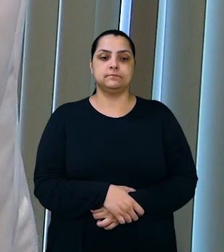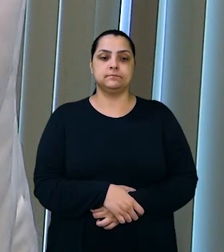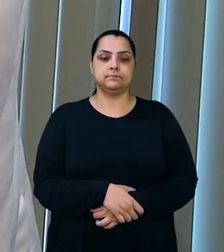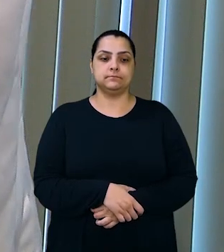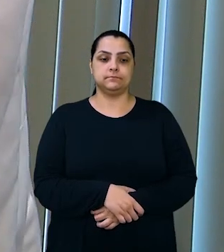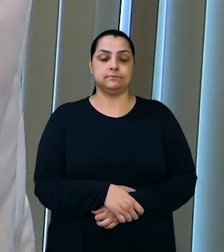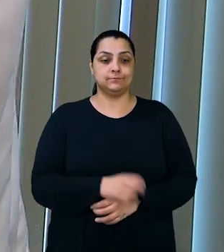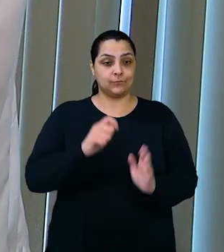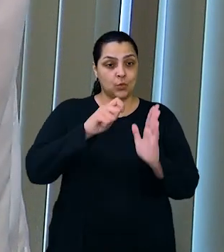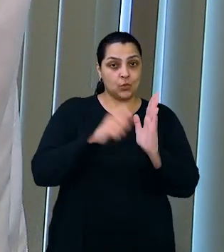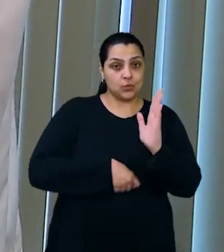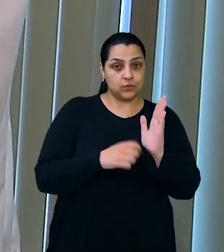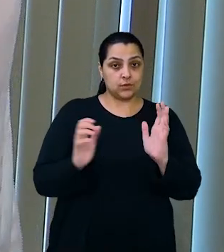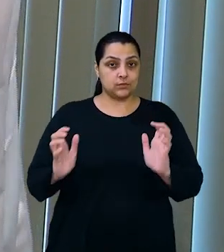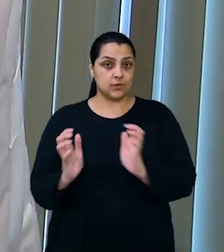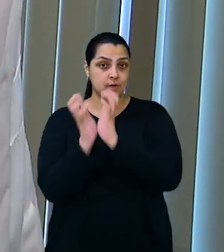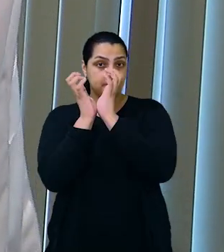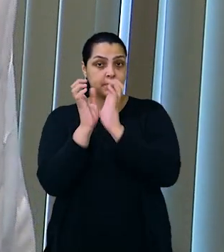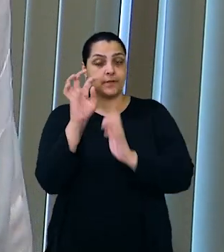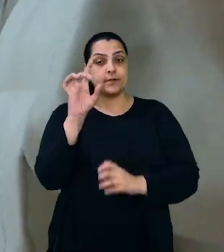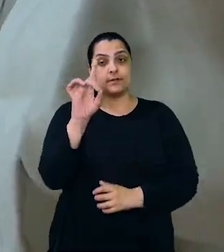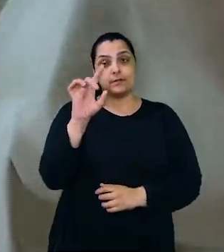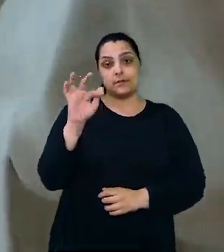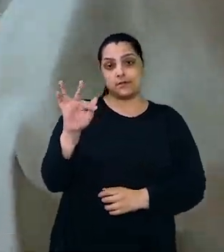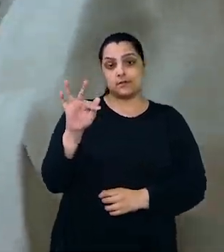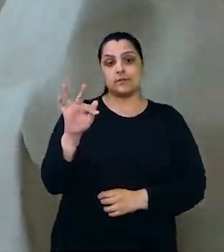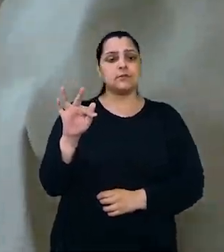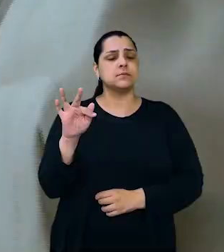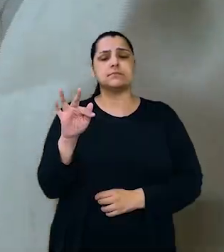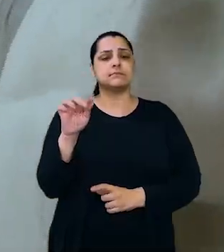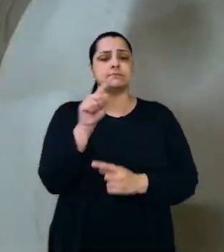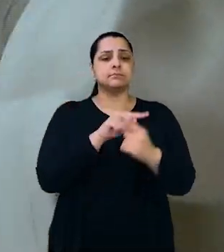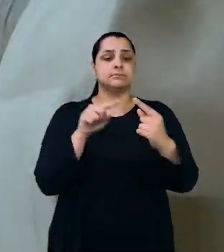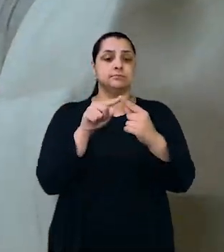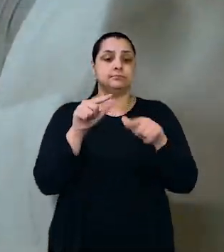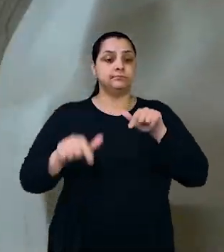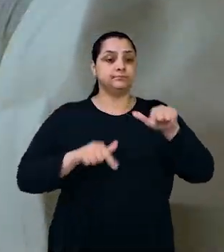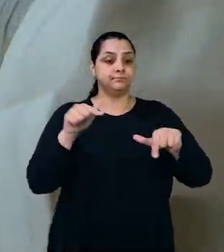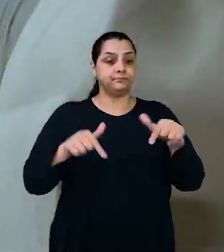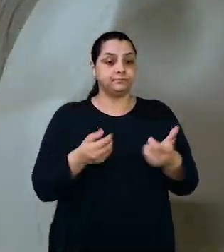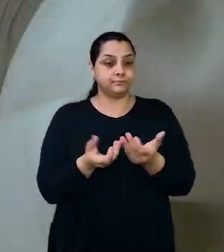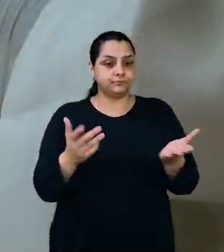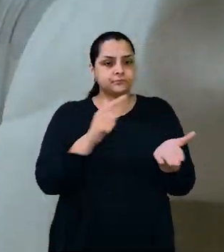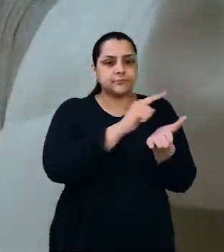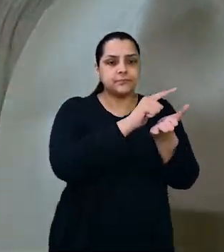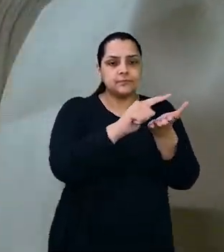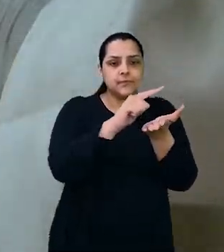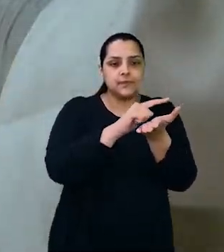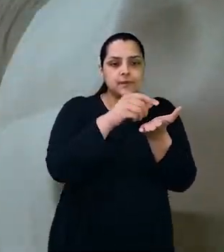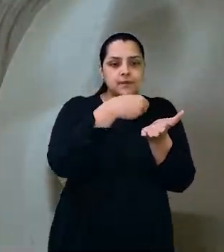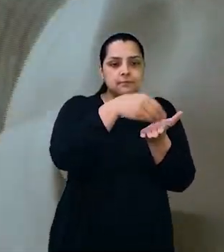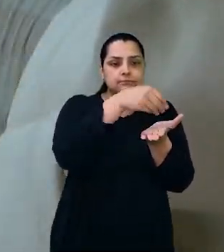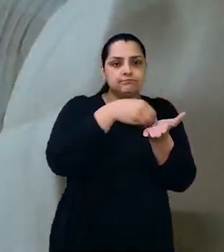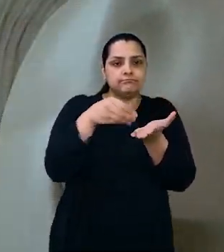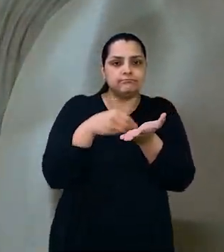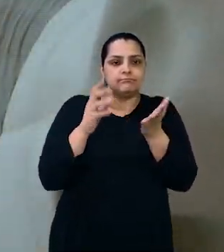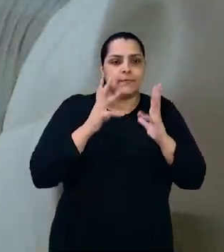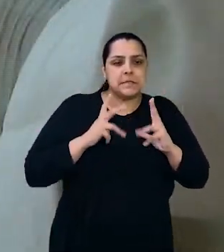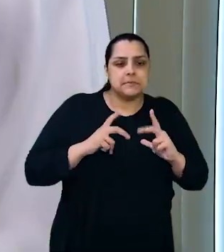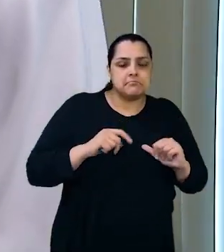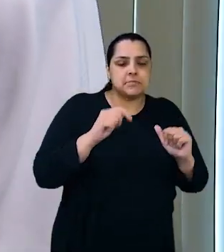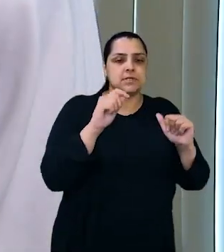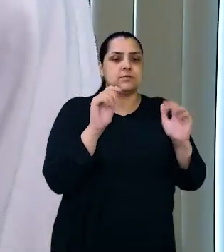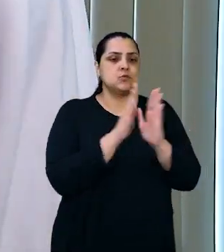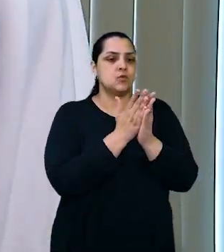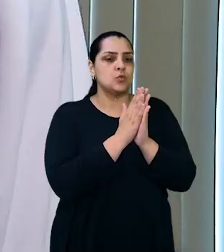Esse contrato com a PAI-DF, né, ele tem por objeto a prestação de serviços de higienização e conservação de livros